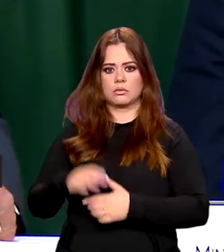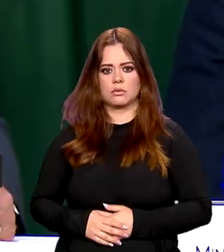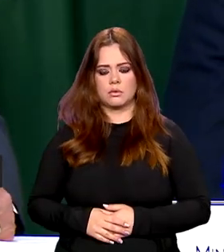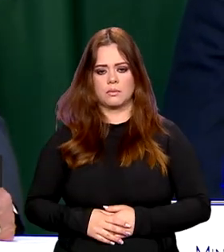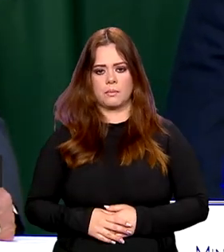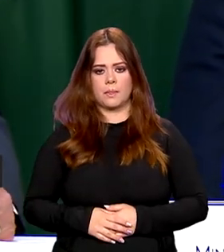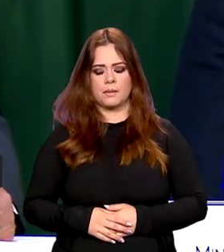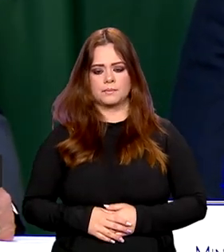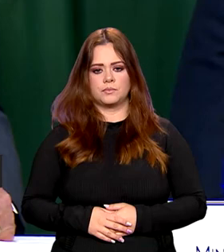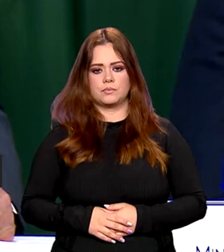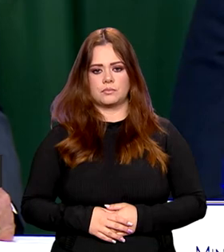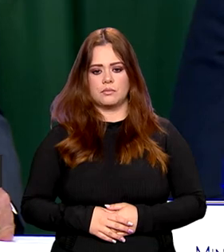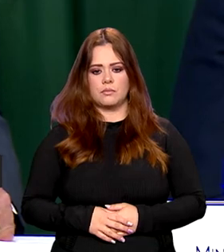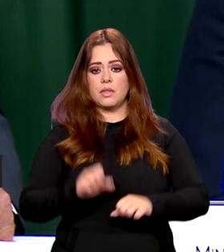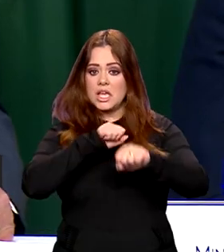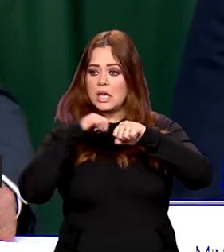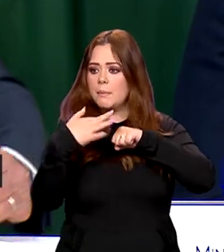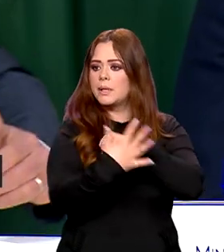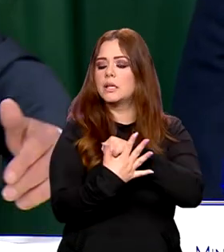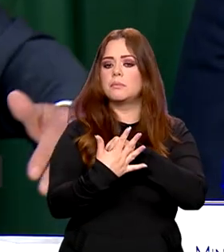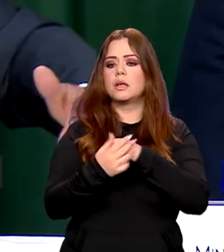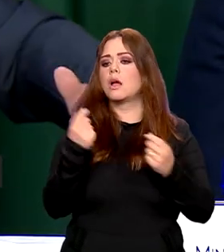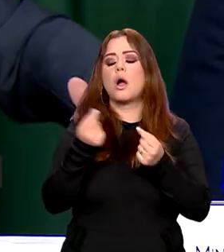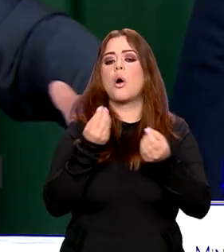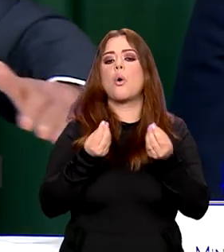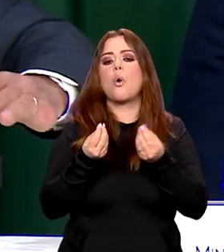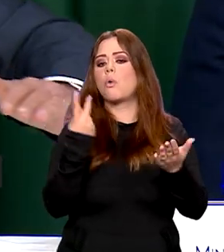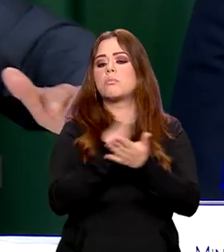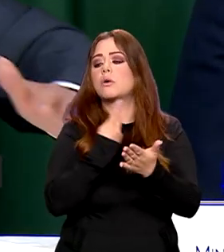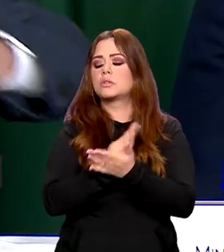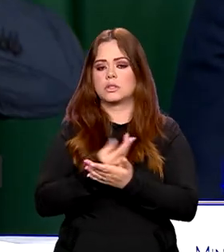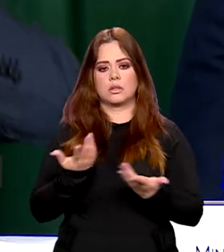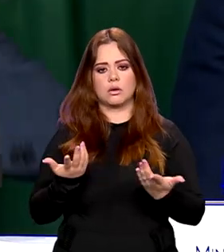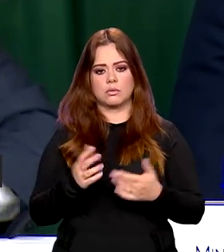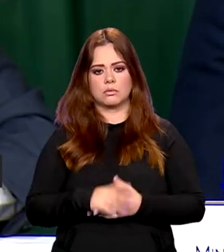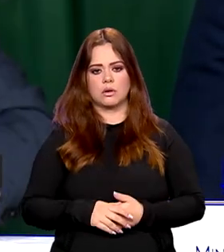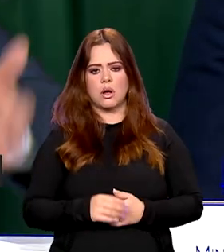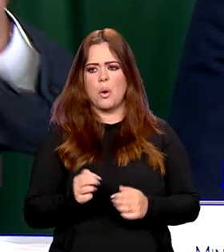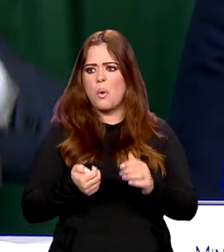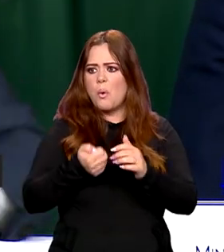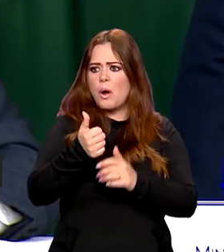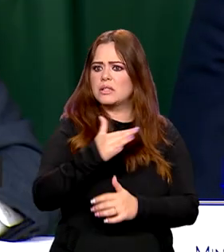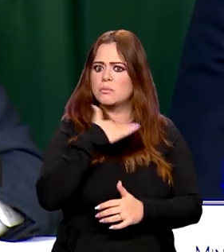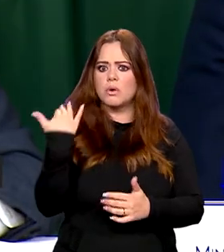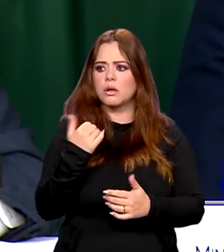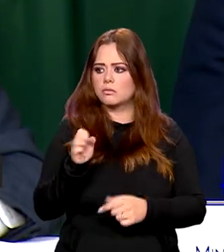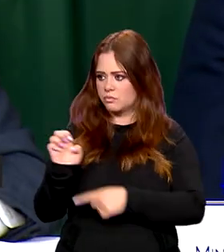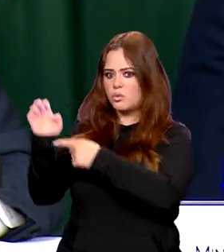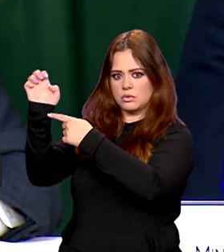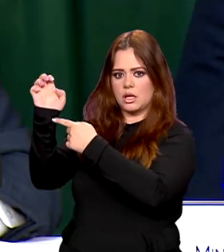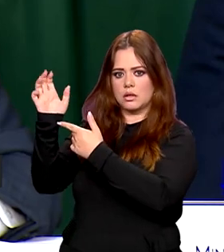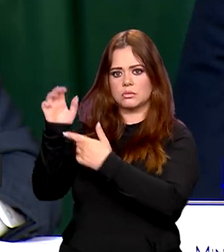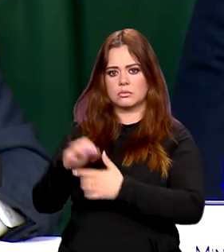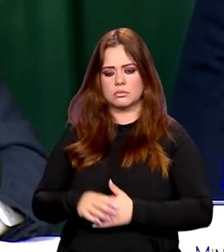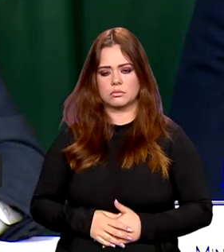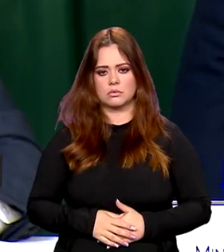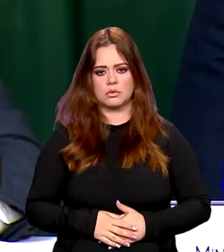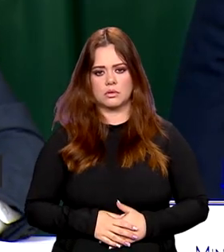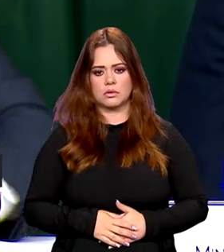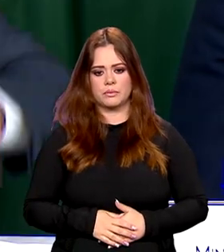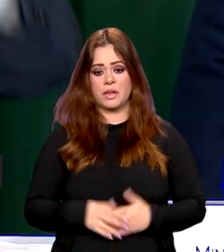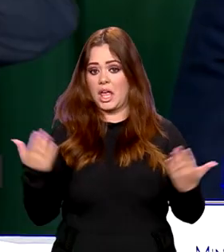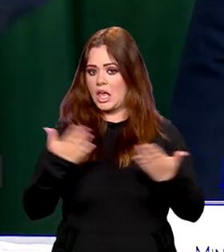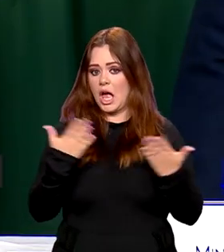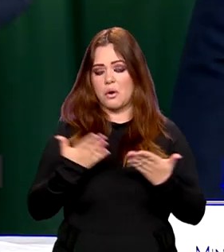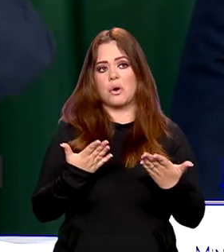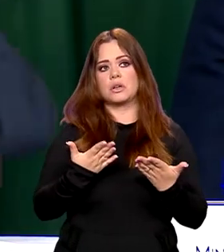salvou, sabe, de a pandemia ser quase que uma mortalidade? Foi o Estado. De repente